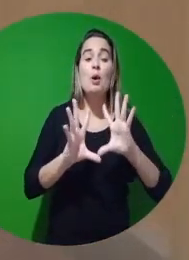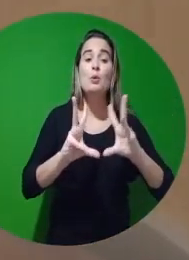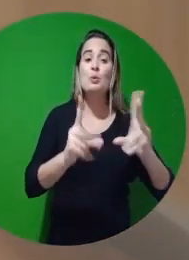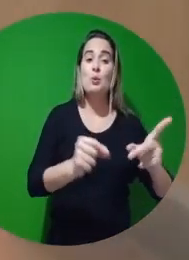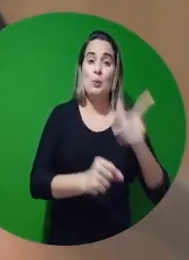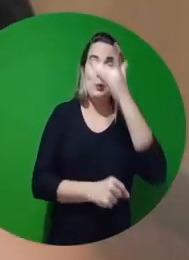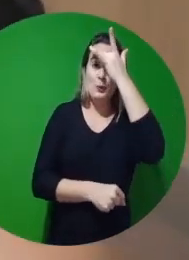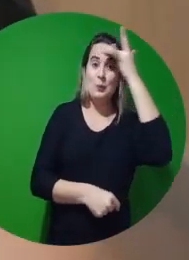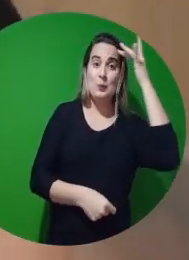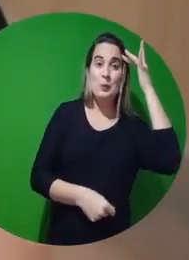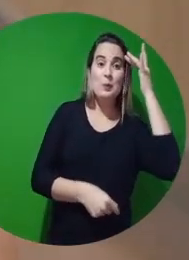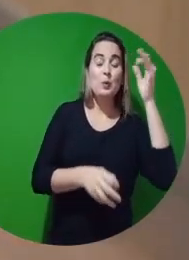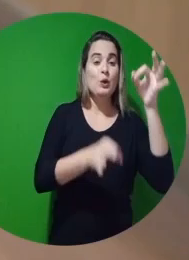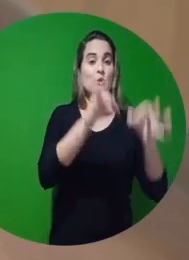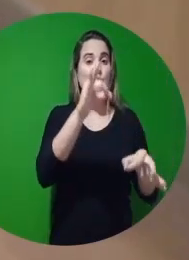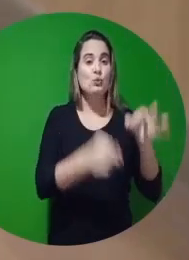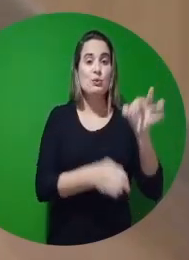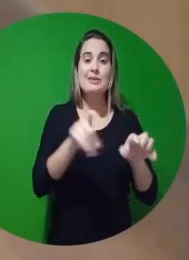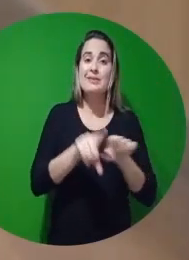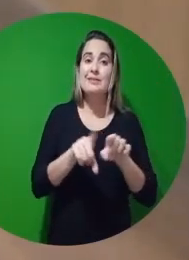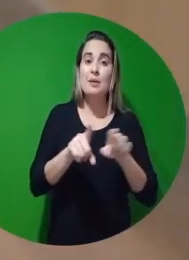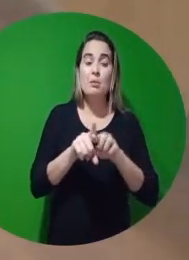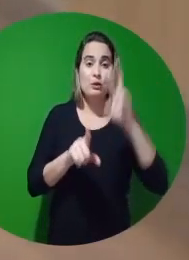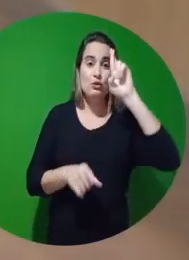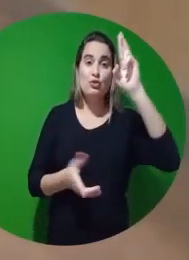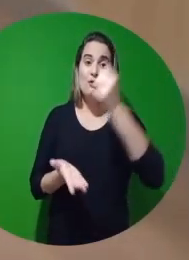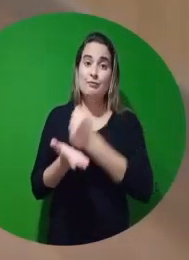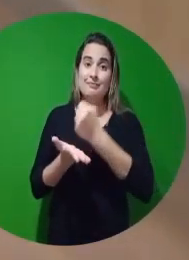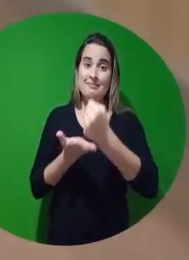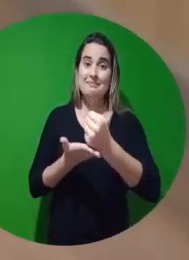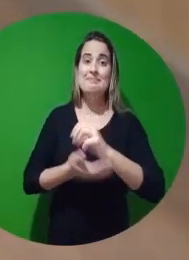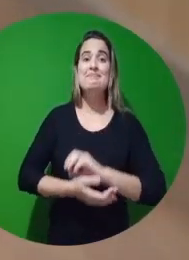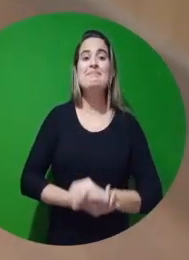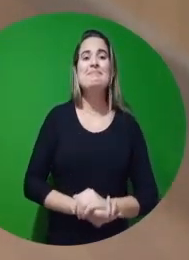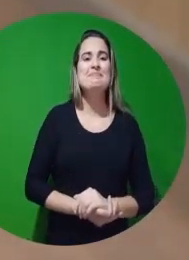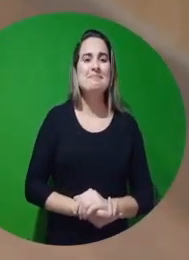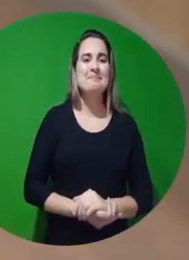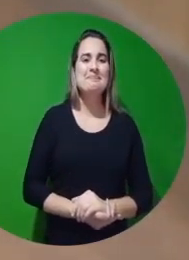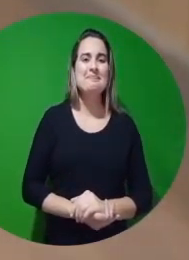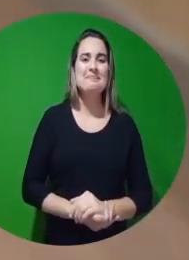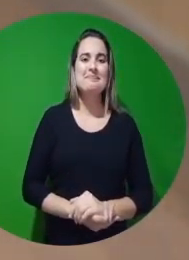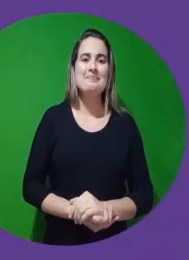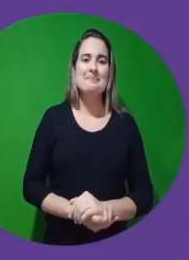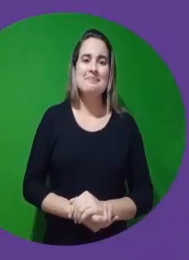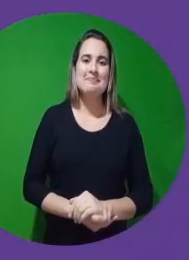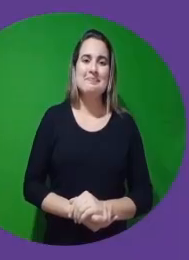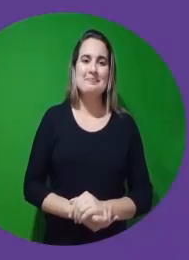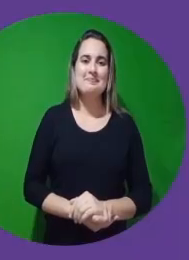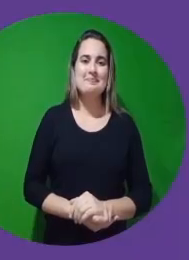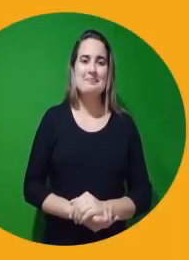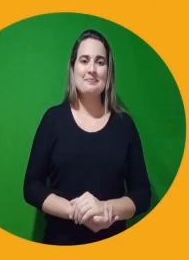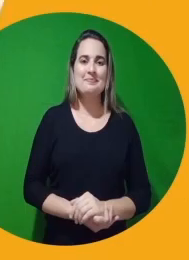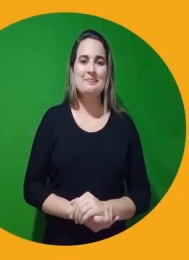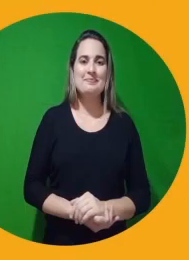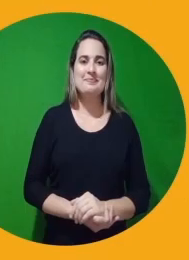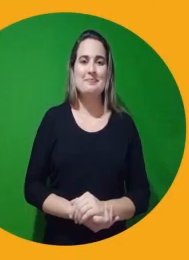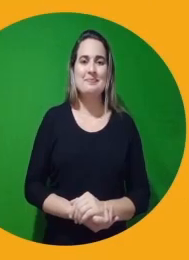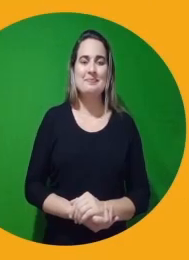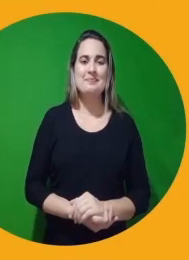2022 para juízes e chefes de cartório confira na nossa Série Especial II